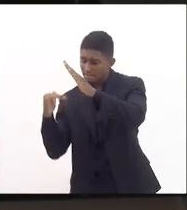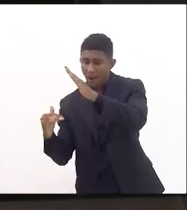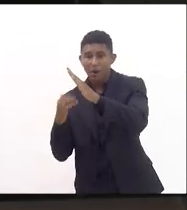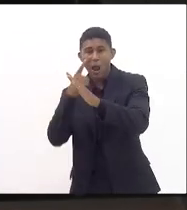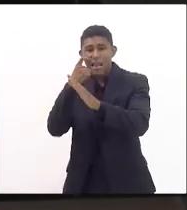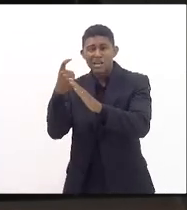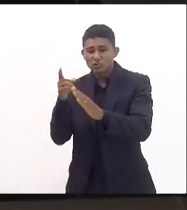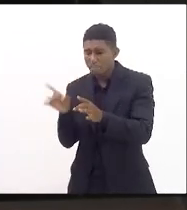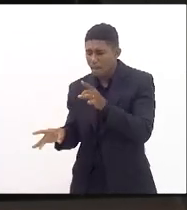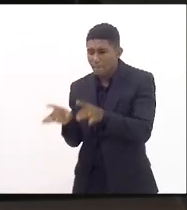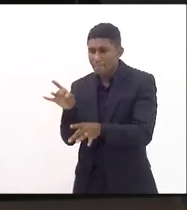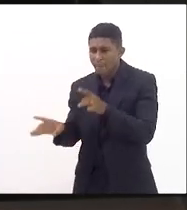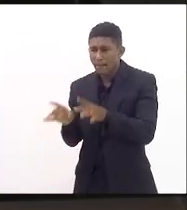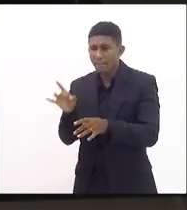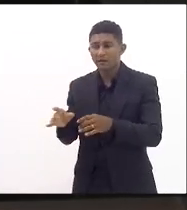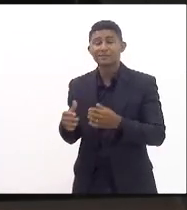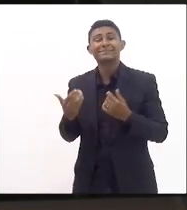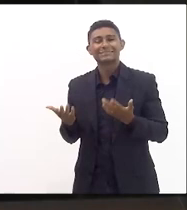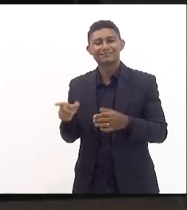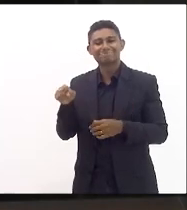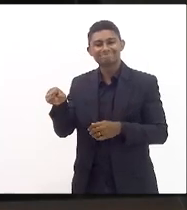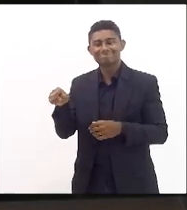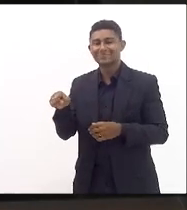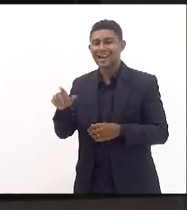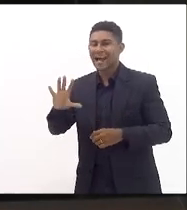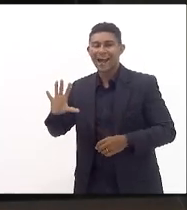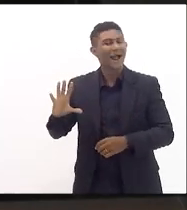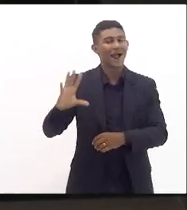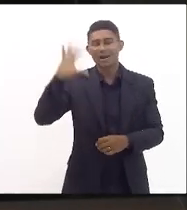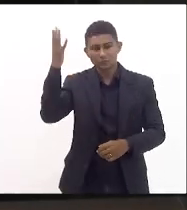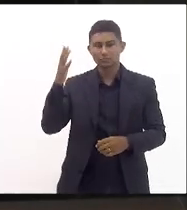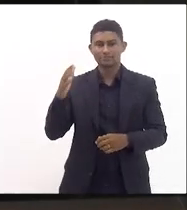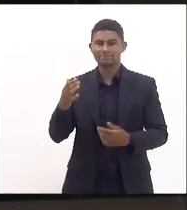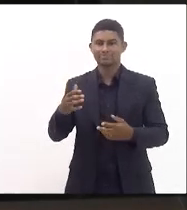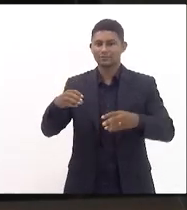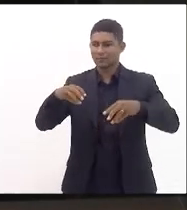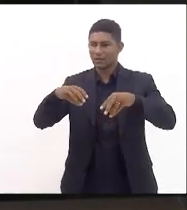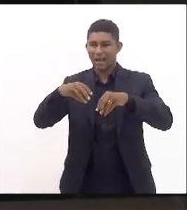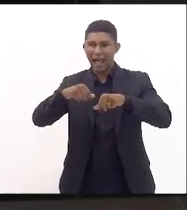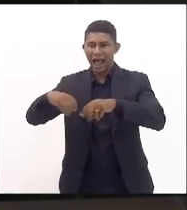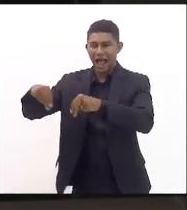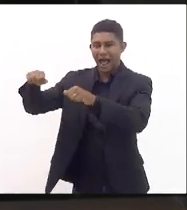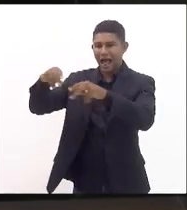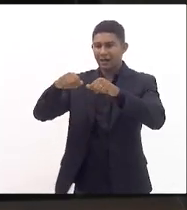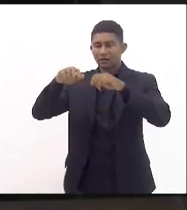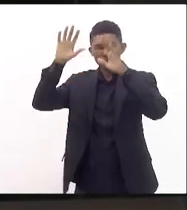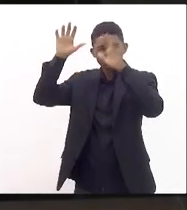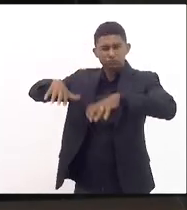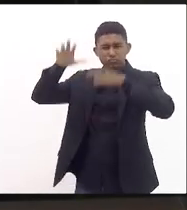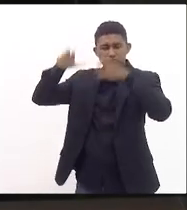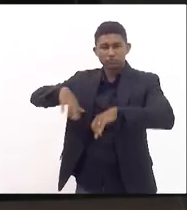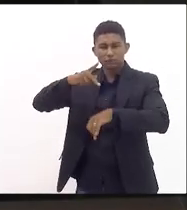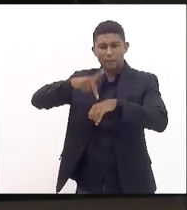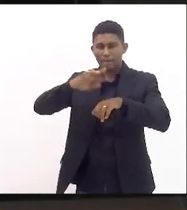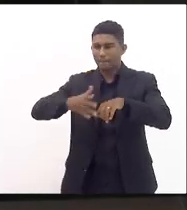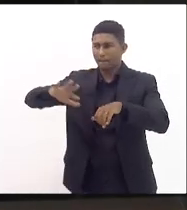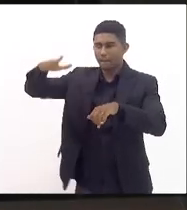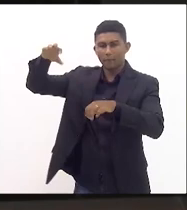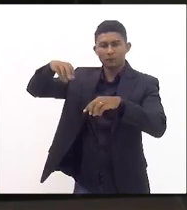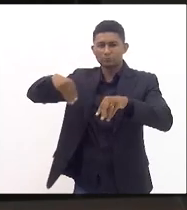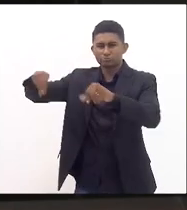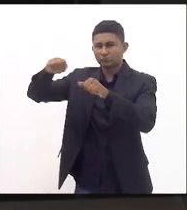o que nós podíamos prever ali era um desastre anunciado. As chuvas intensas desencadearam